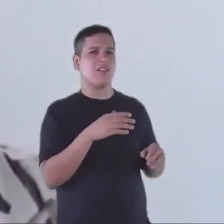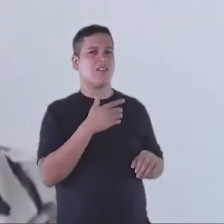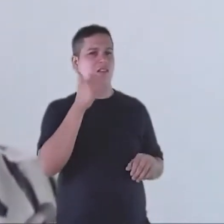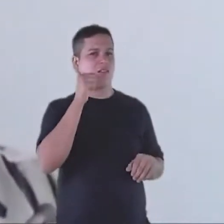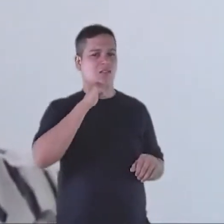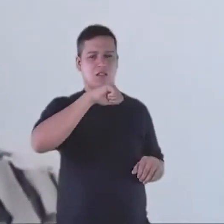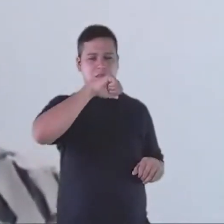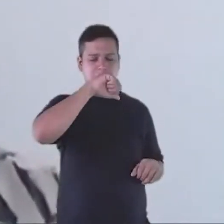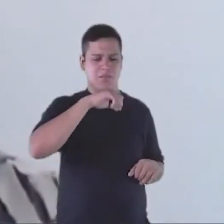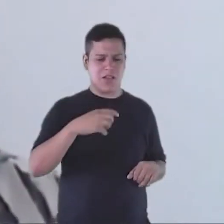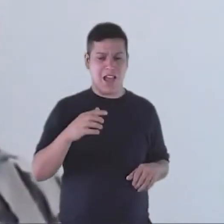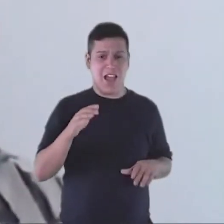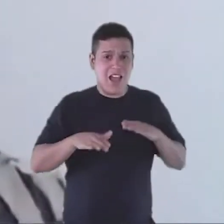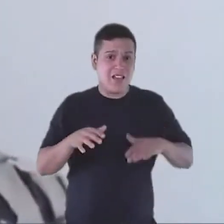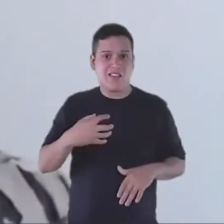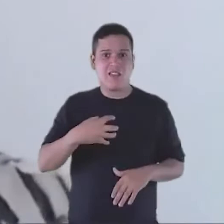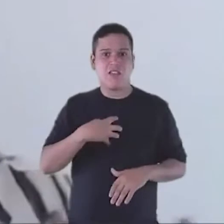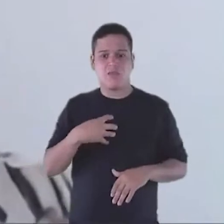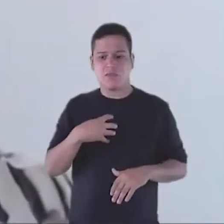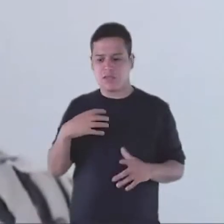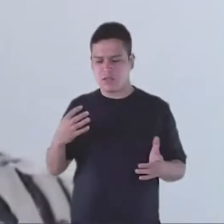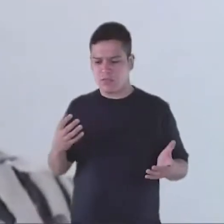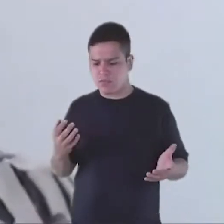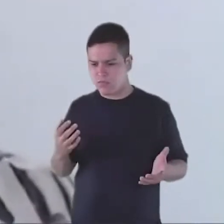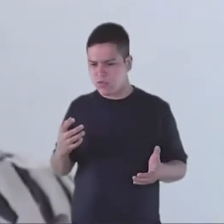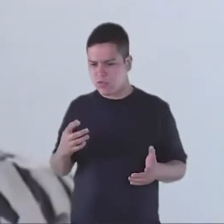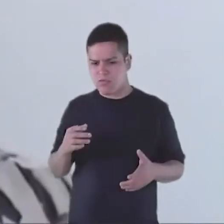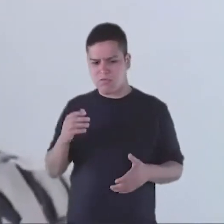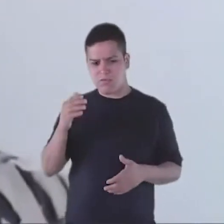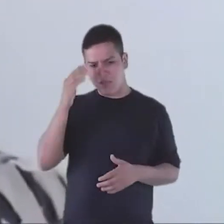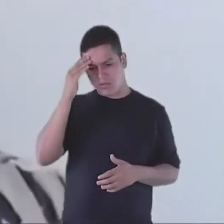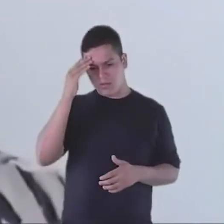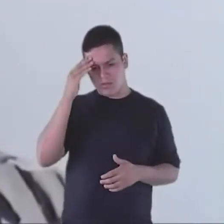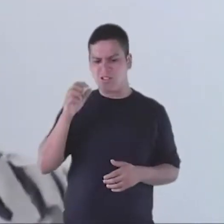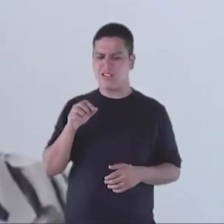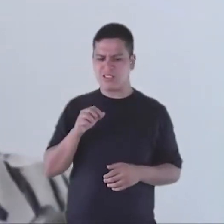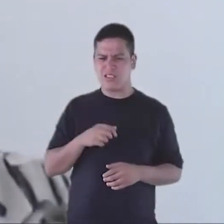sensação de empréstimo e fiquei